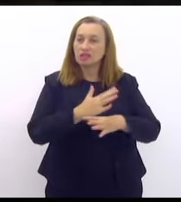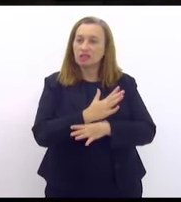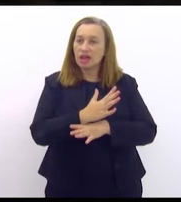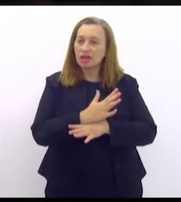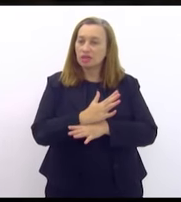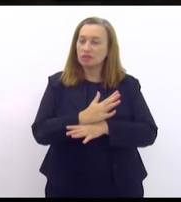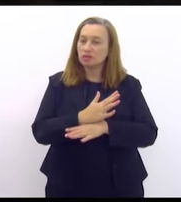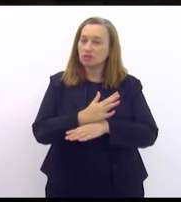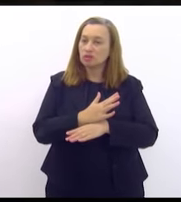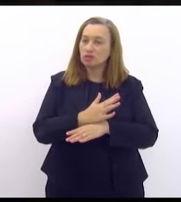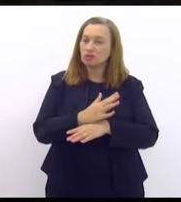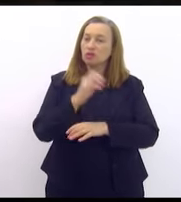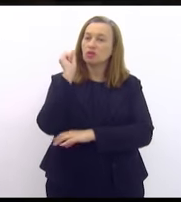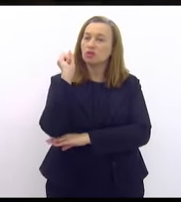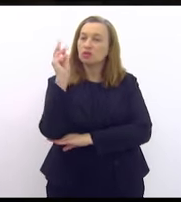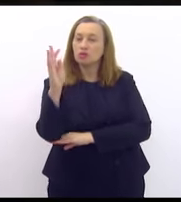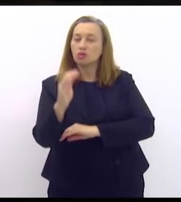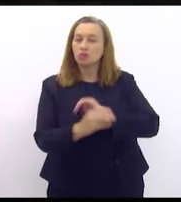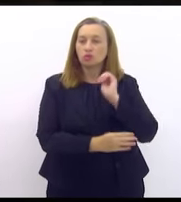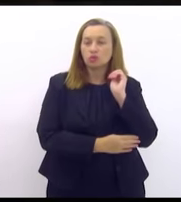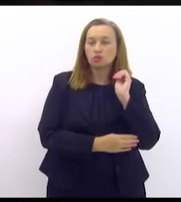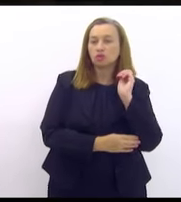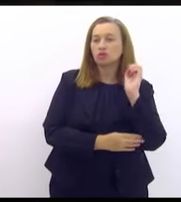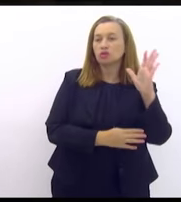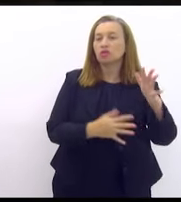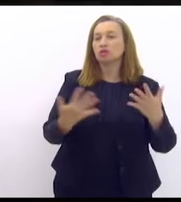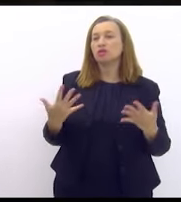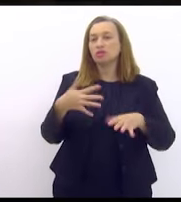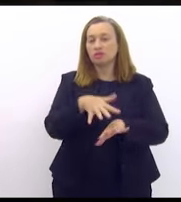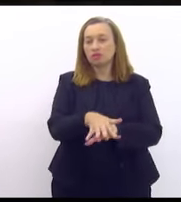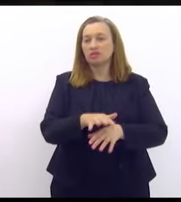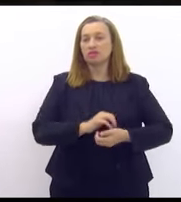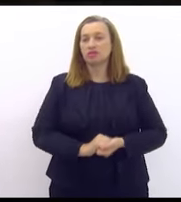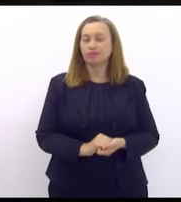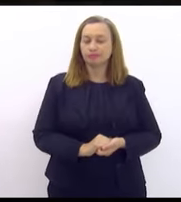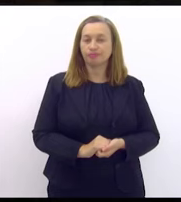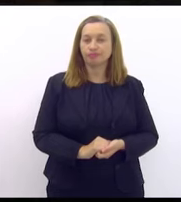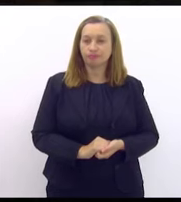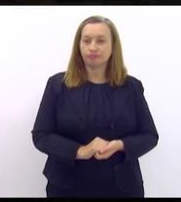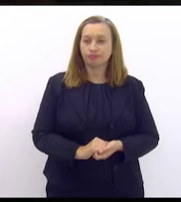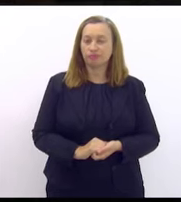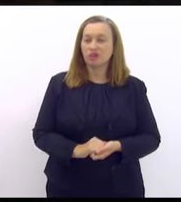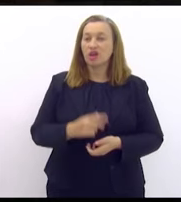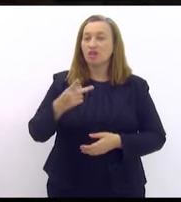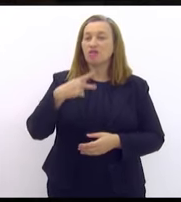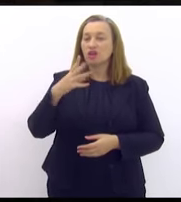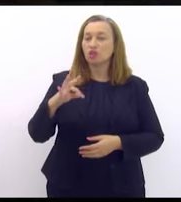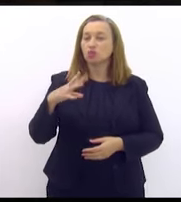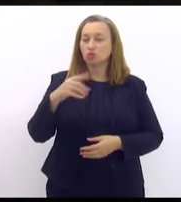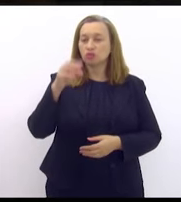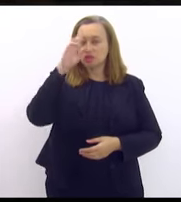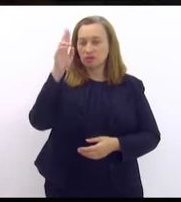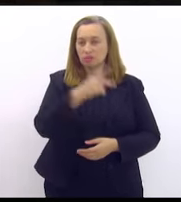socialmente ambiental inclusivas. Dito isso, senhora